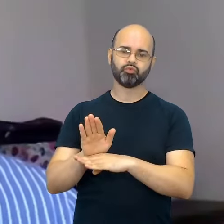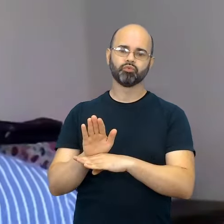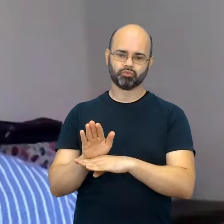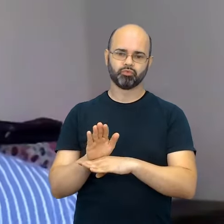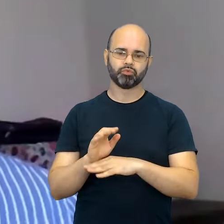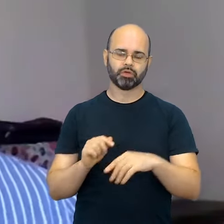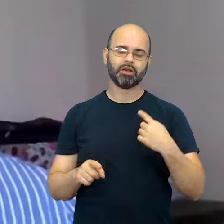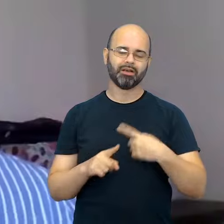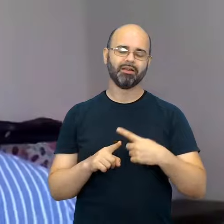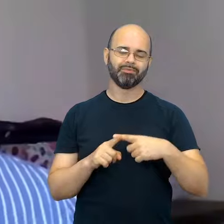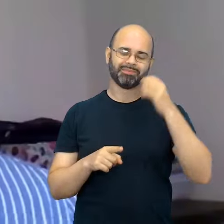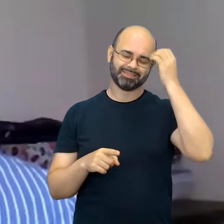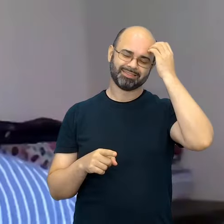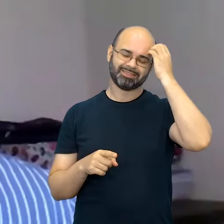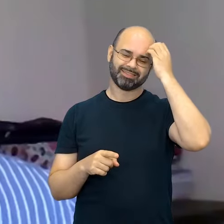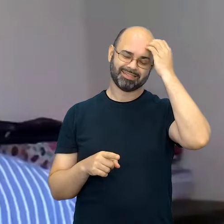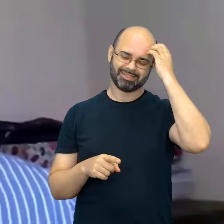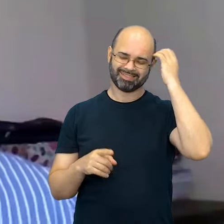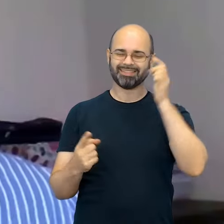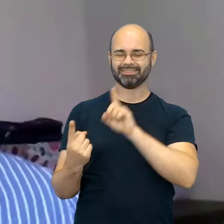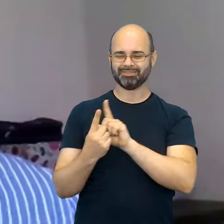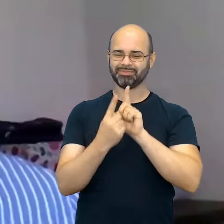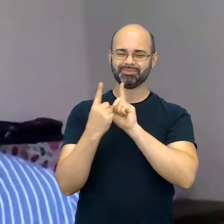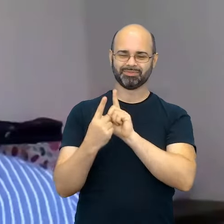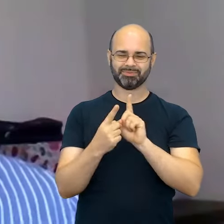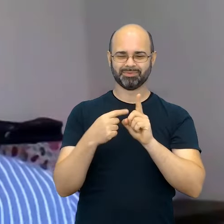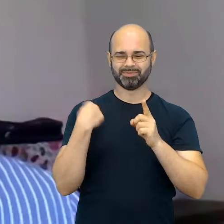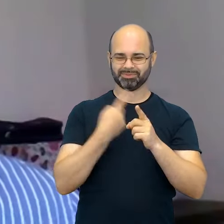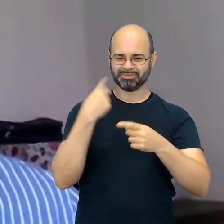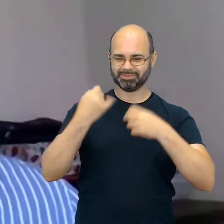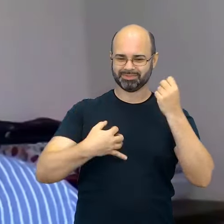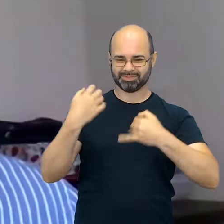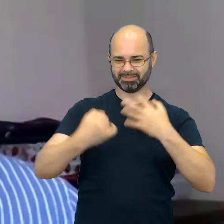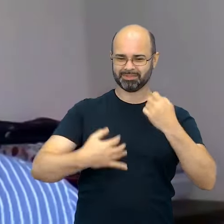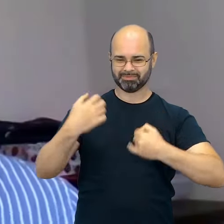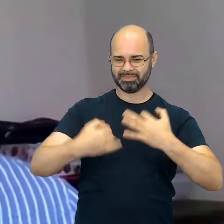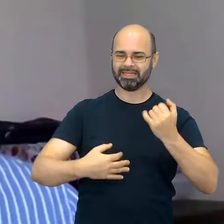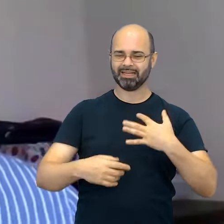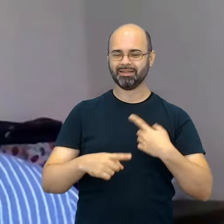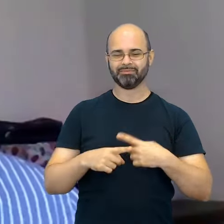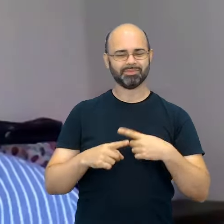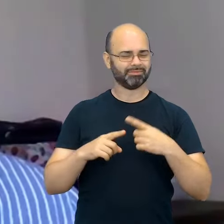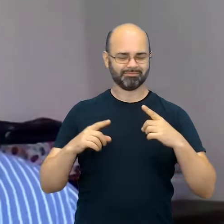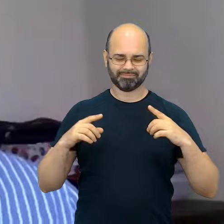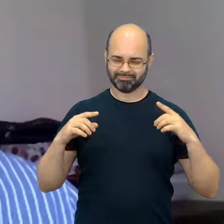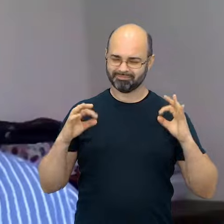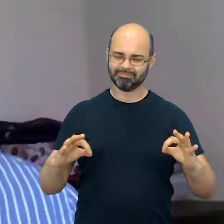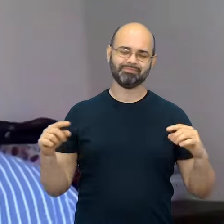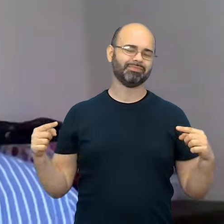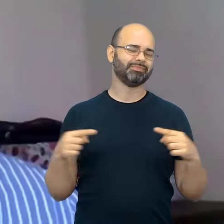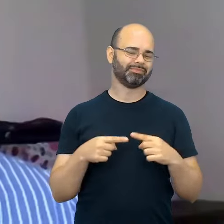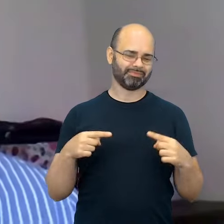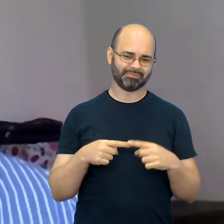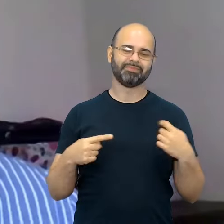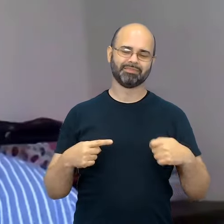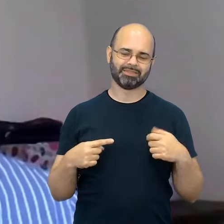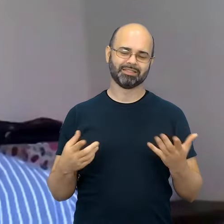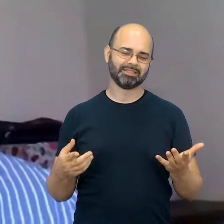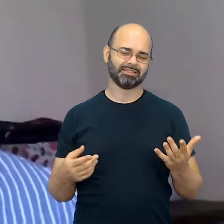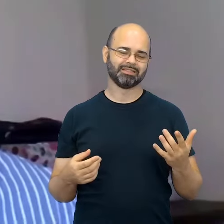que o Valdir vem falando nas formações. Então, eu percebo, Valdir, que tem tudo a ver e tem muitas relações. A